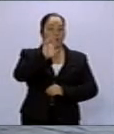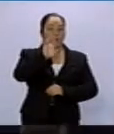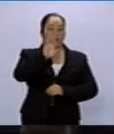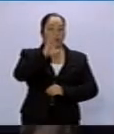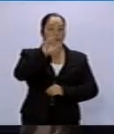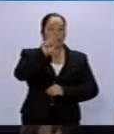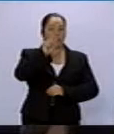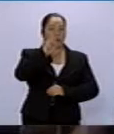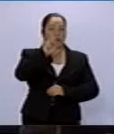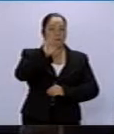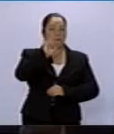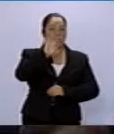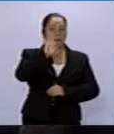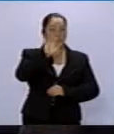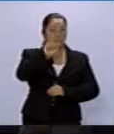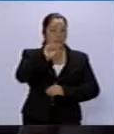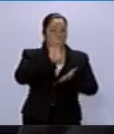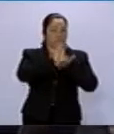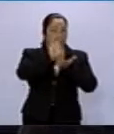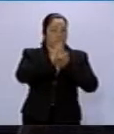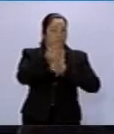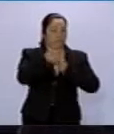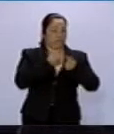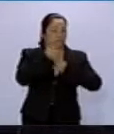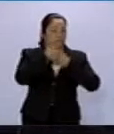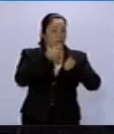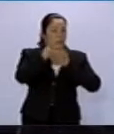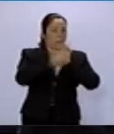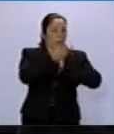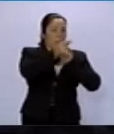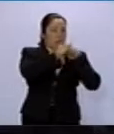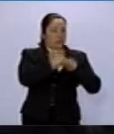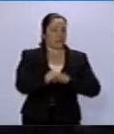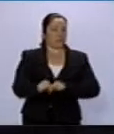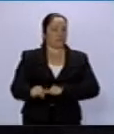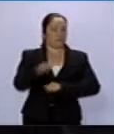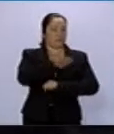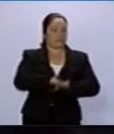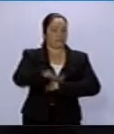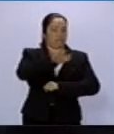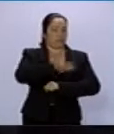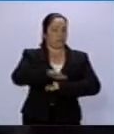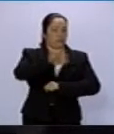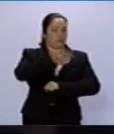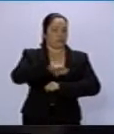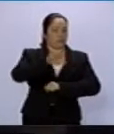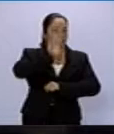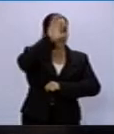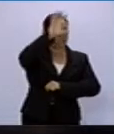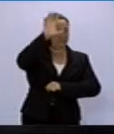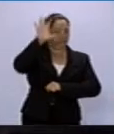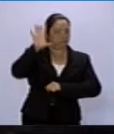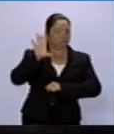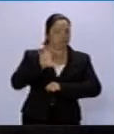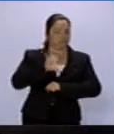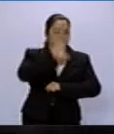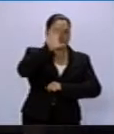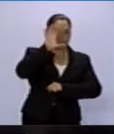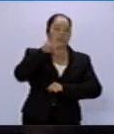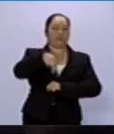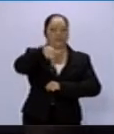é o Claro da menor renda per capita em termos de Brasil semiário nordestino Vale do Jequitinhonha e a região